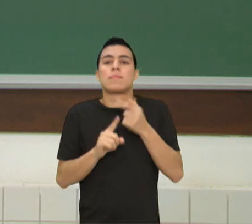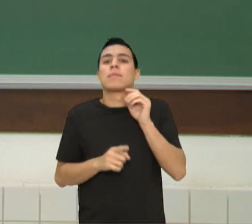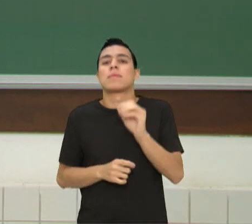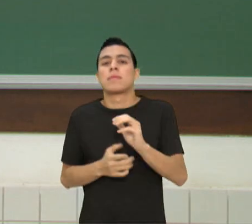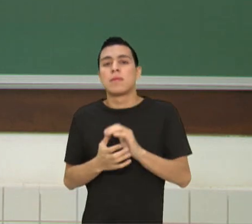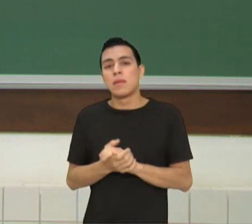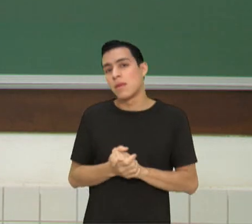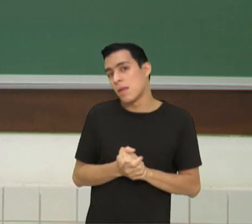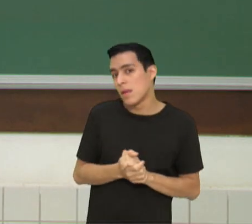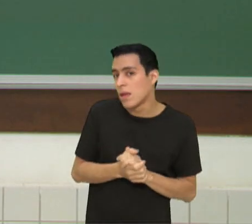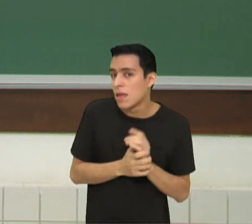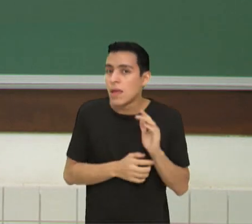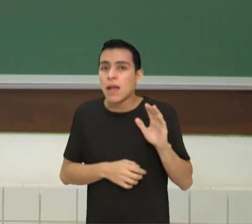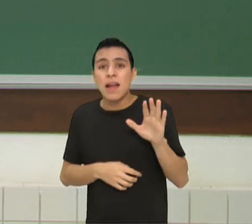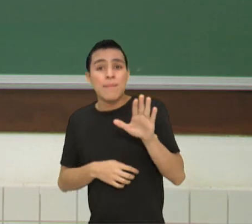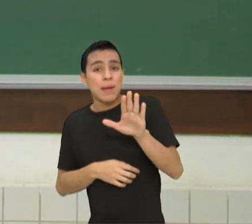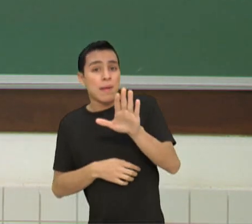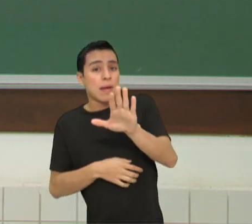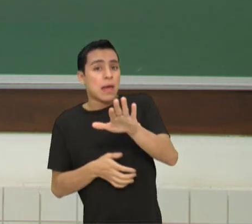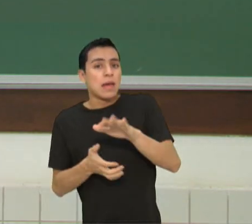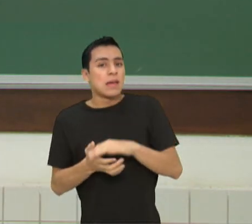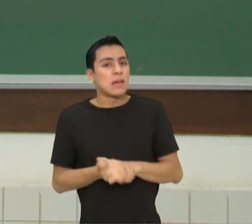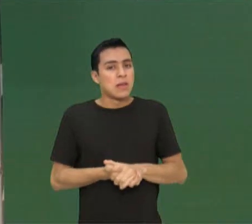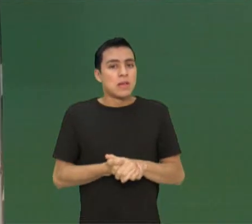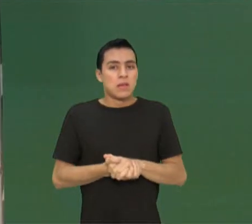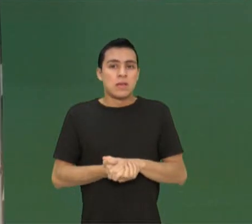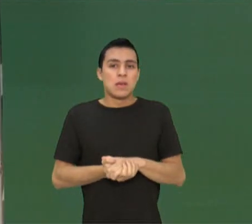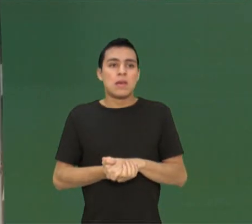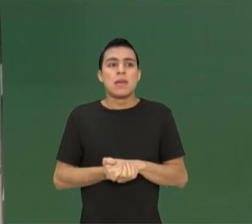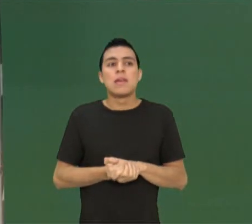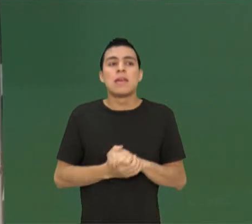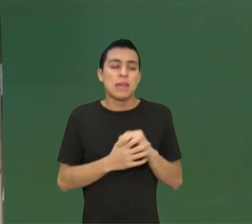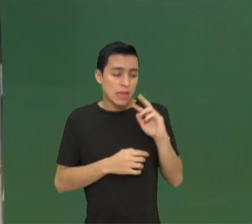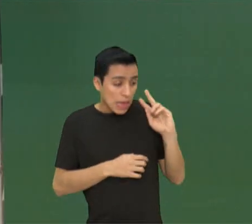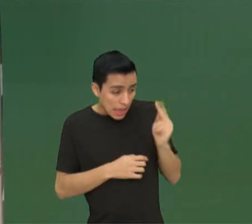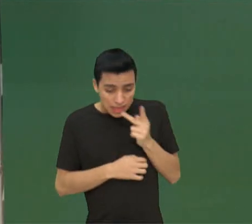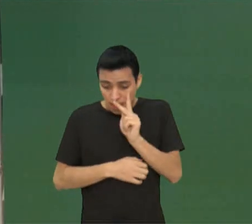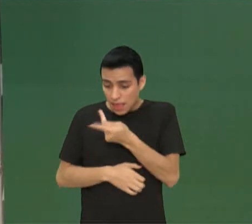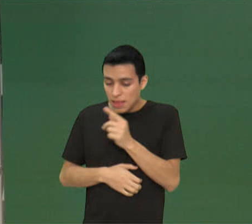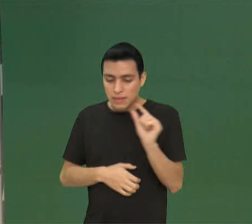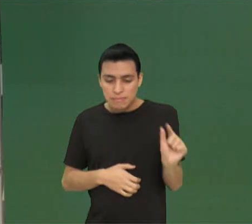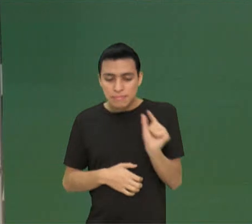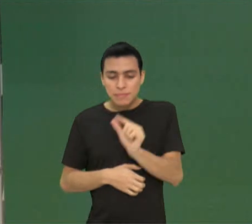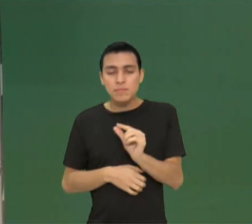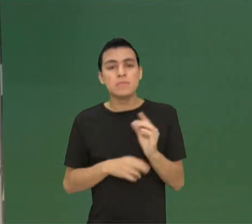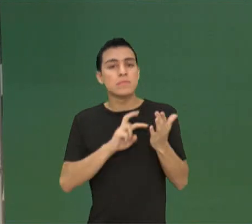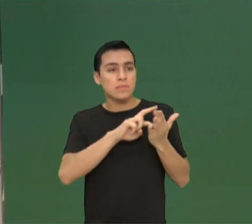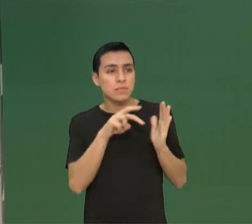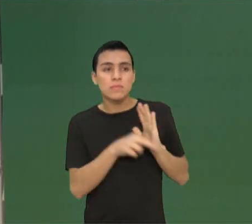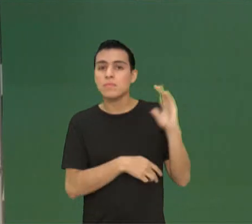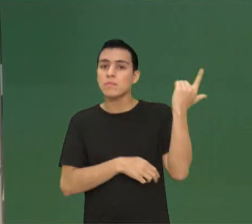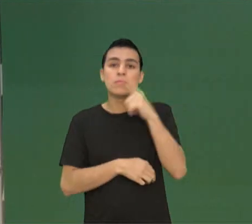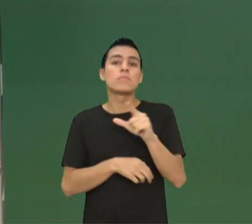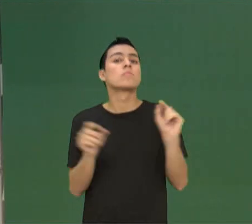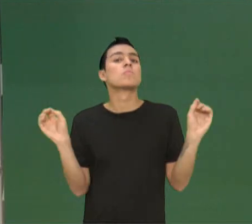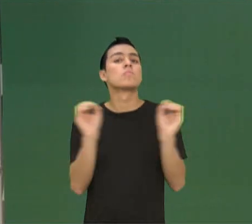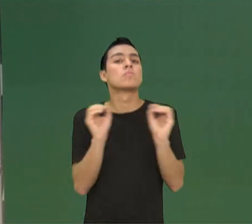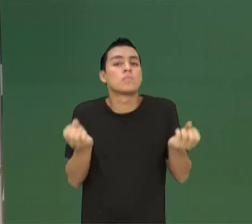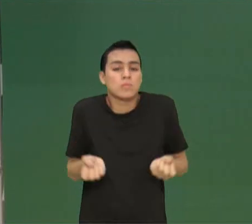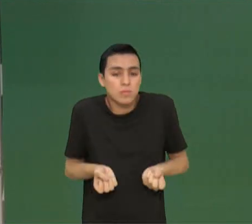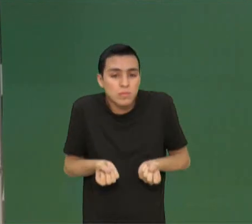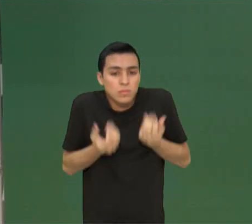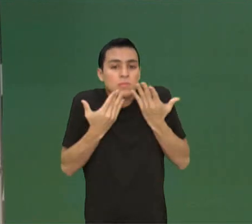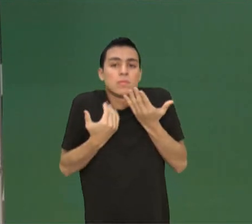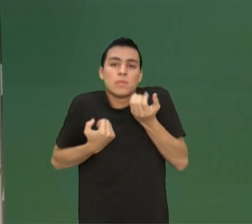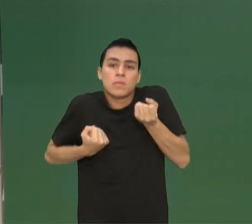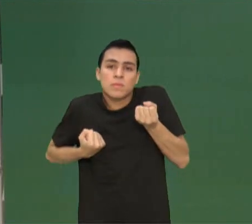RH e o sangue do filho causou isso? Só pode ser porque o filho é RH positivo. Sabendo que em genética, RH